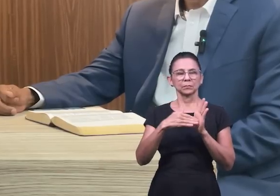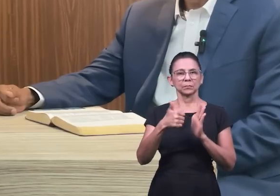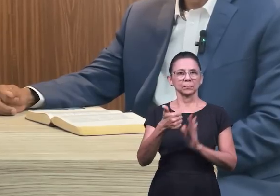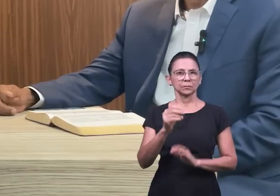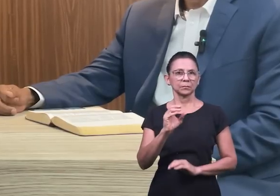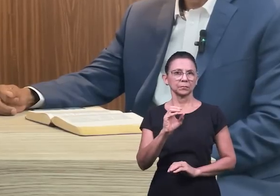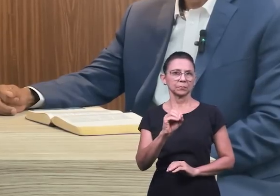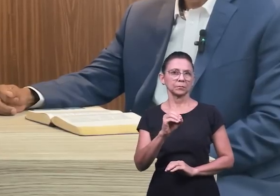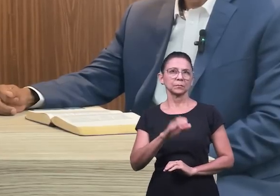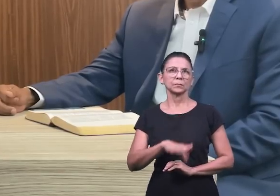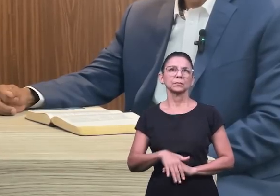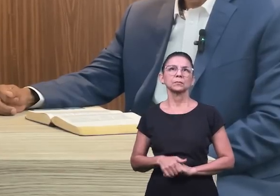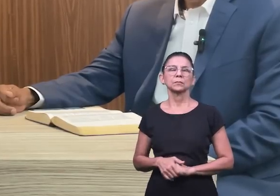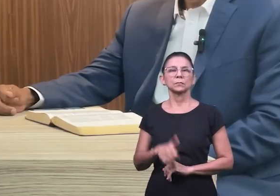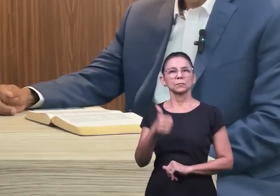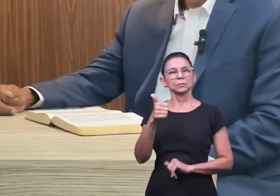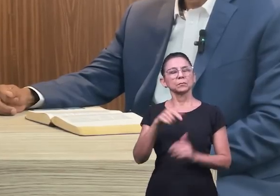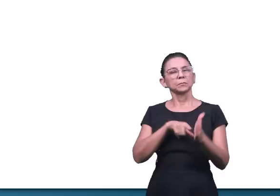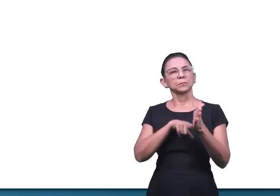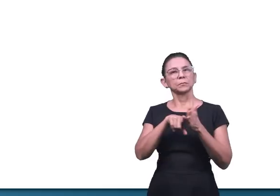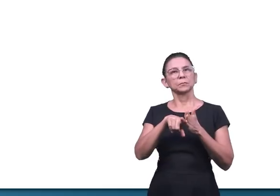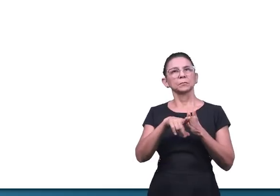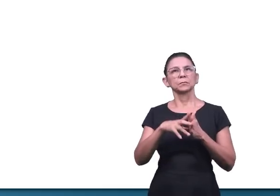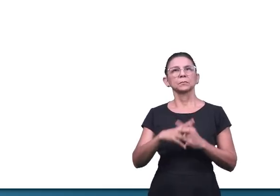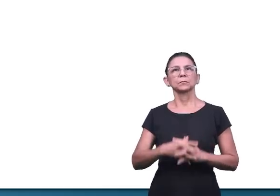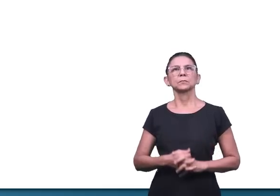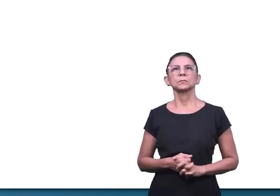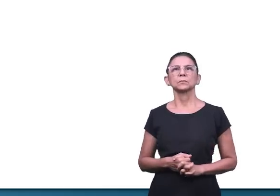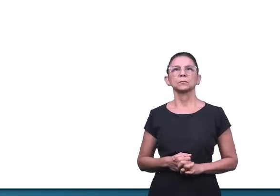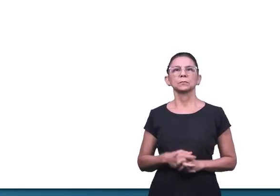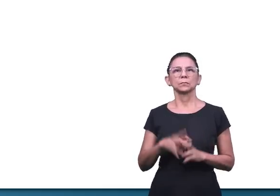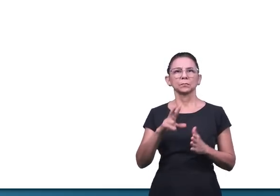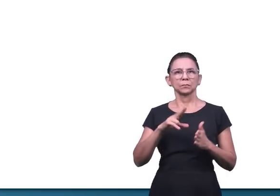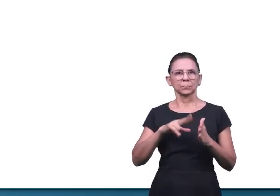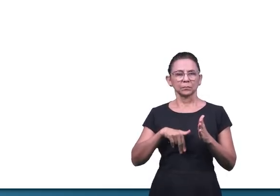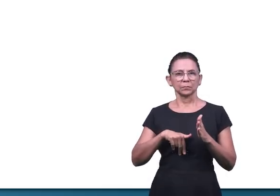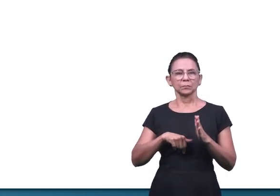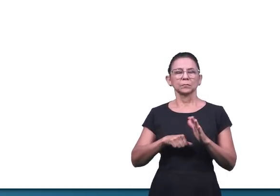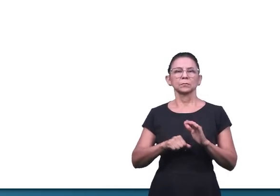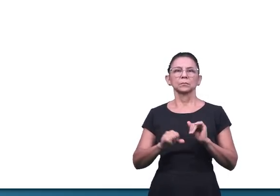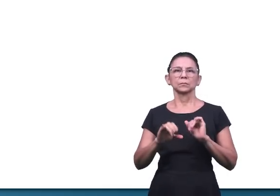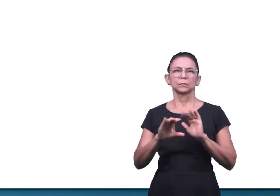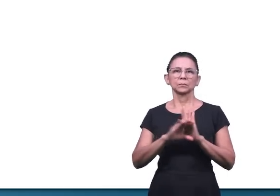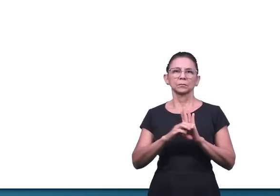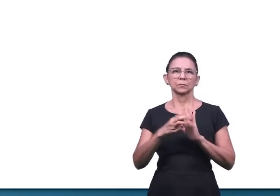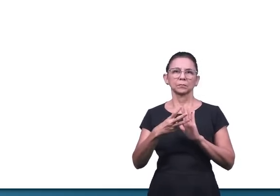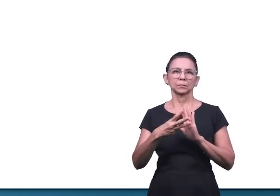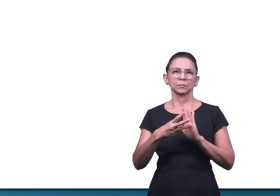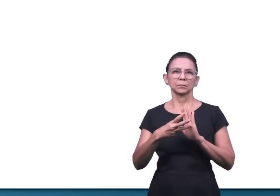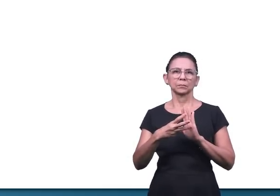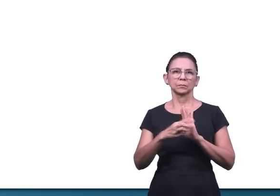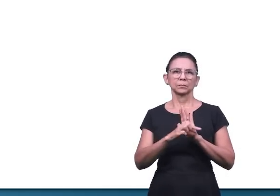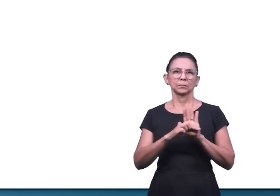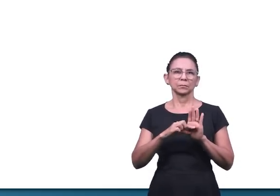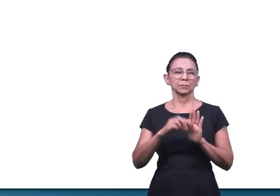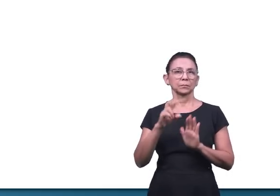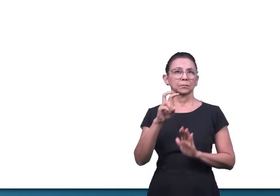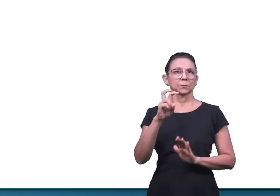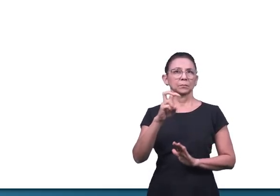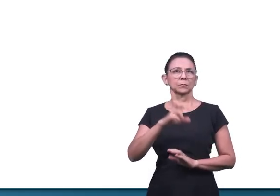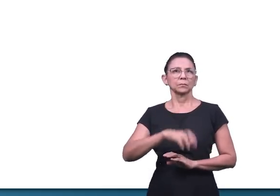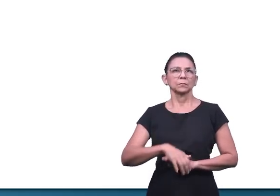10. Nossa primeira pergunta é, lendo o capítulo 3, versículo